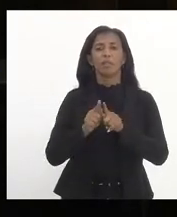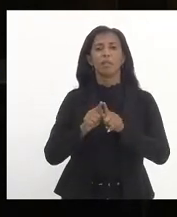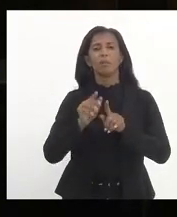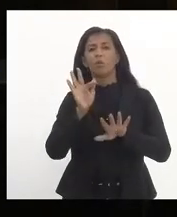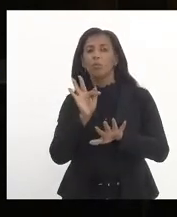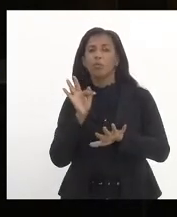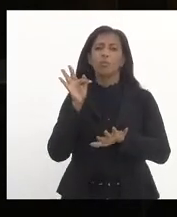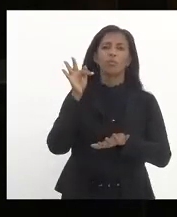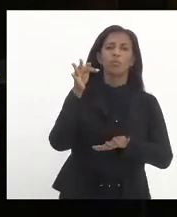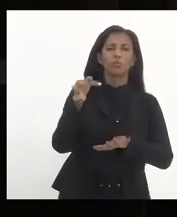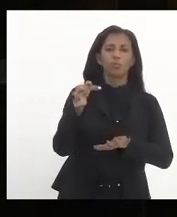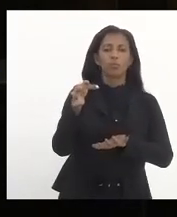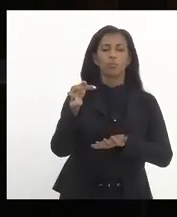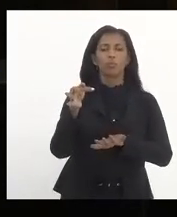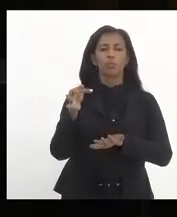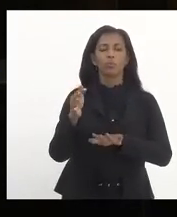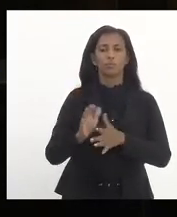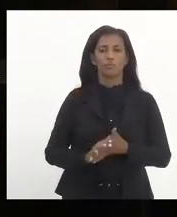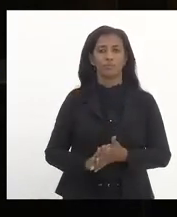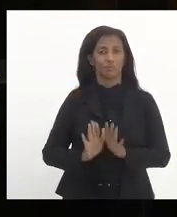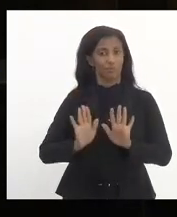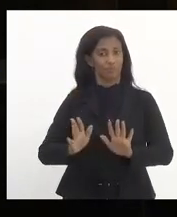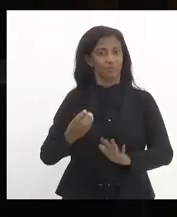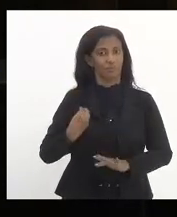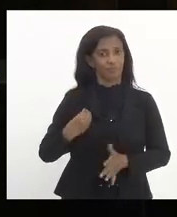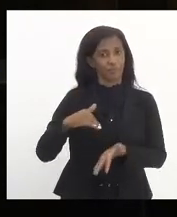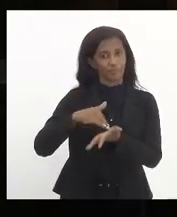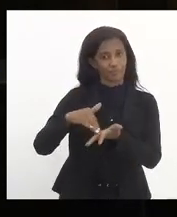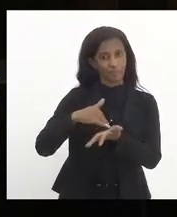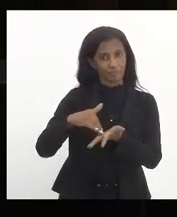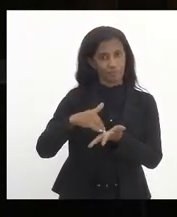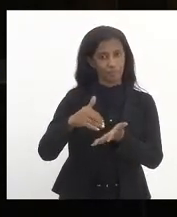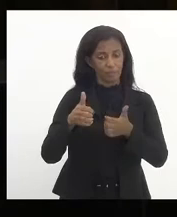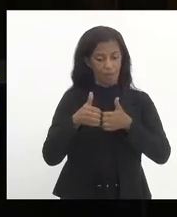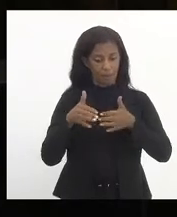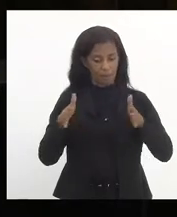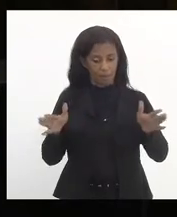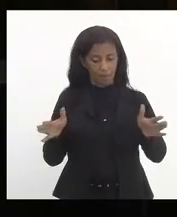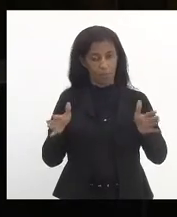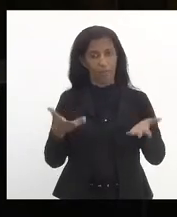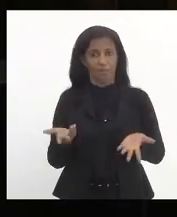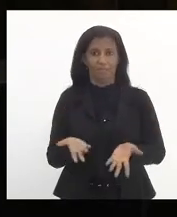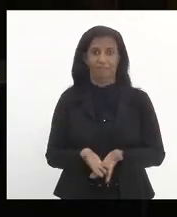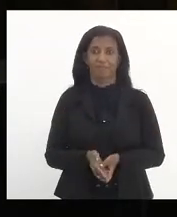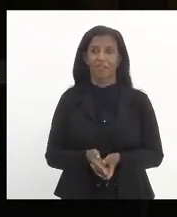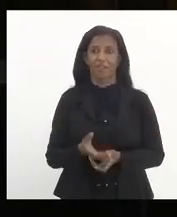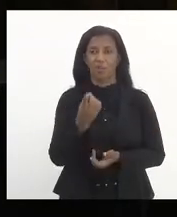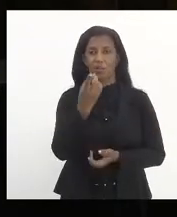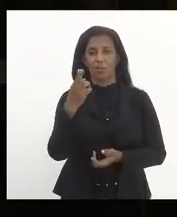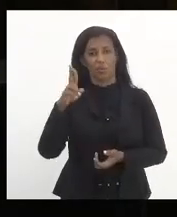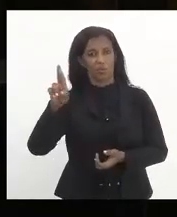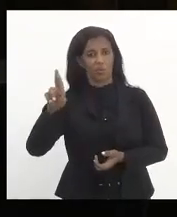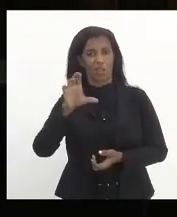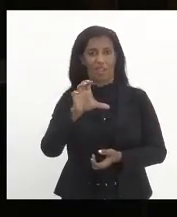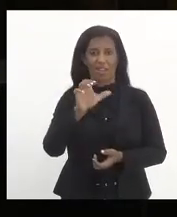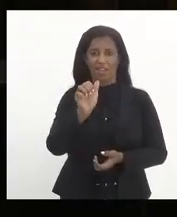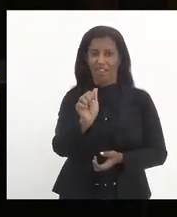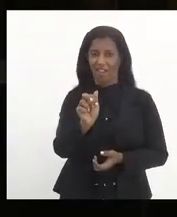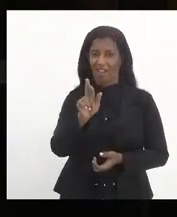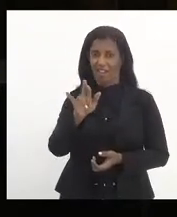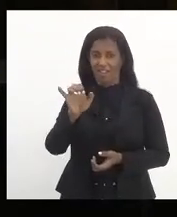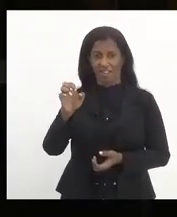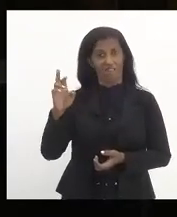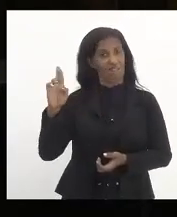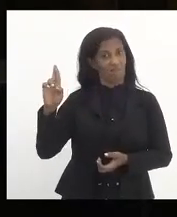futuro. Estava presente lá o secretário da abertura, claro, a doutora Karine, que chefia